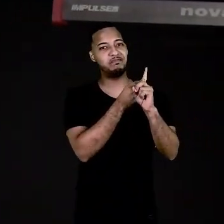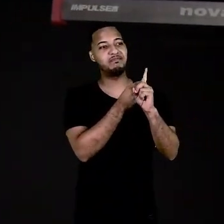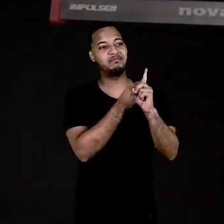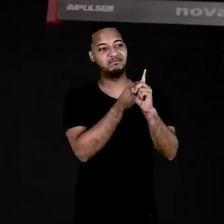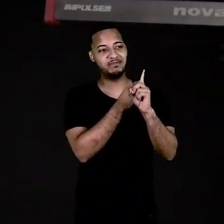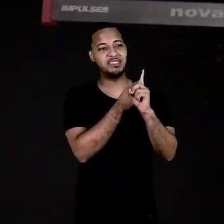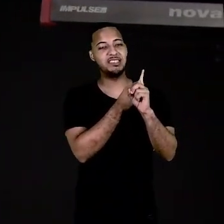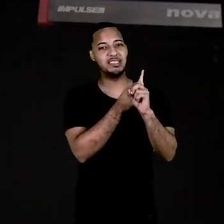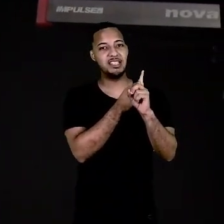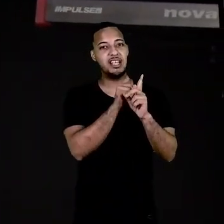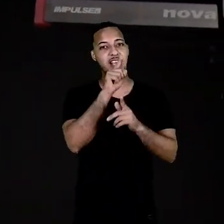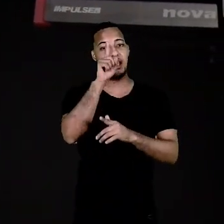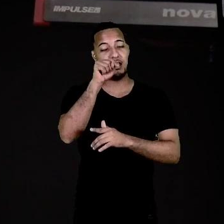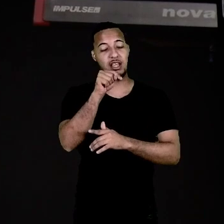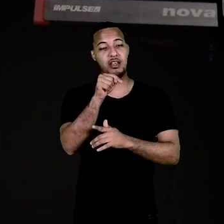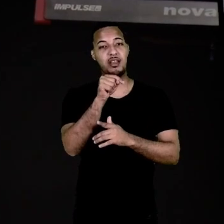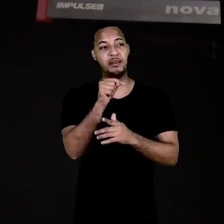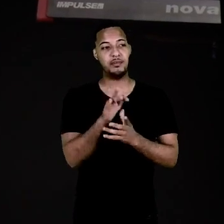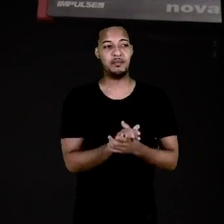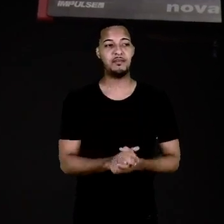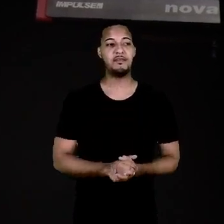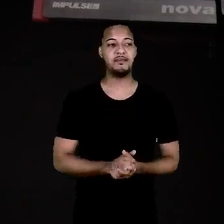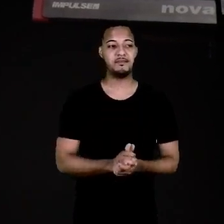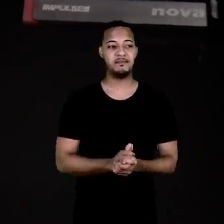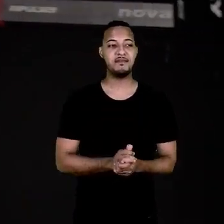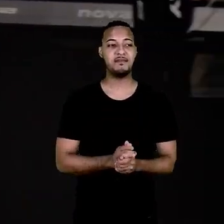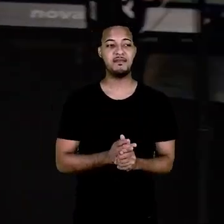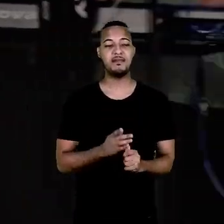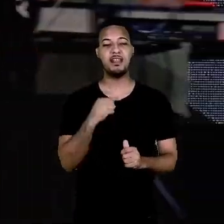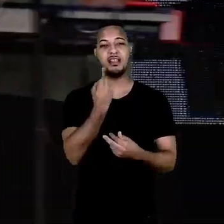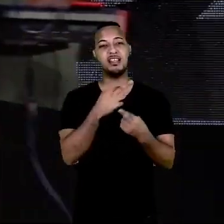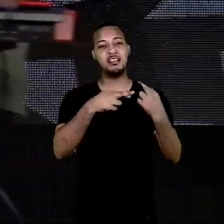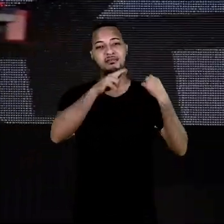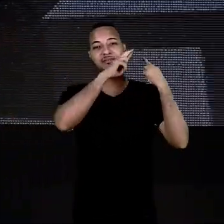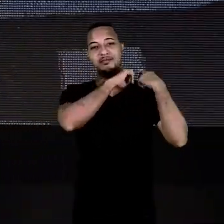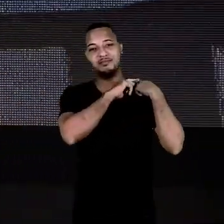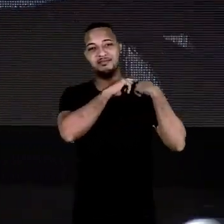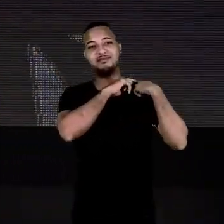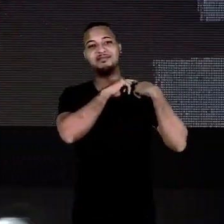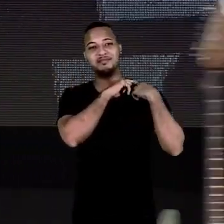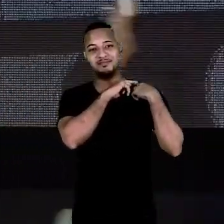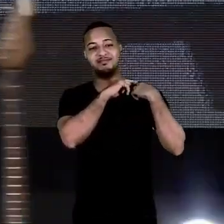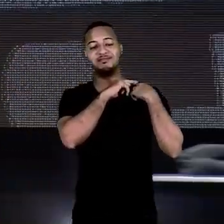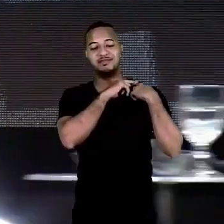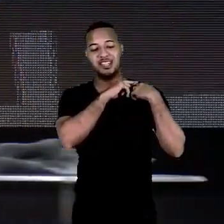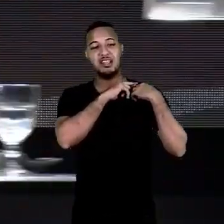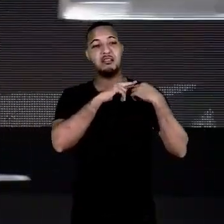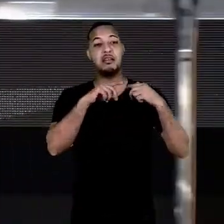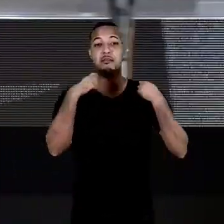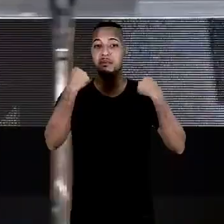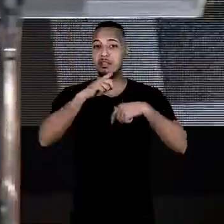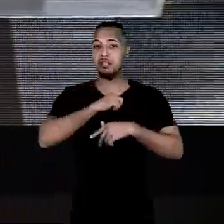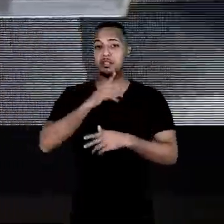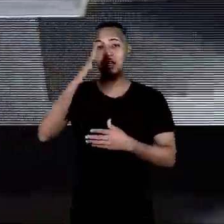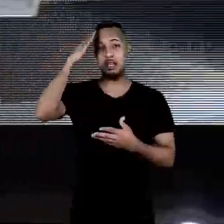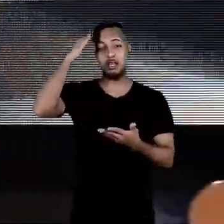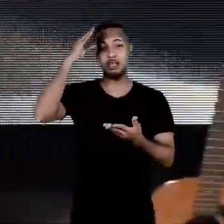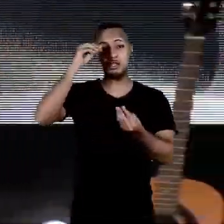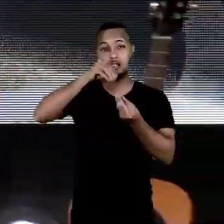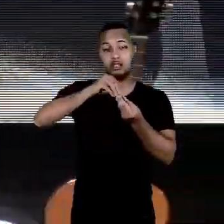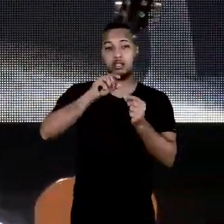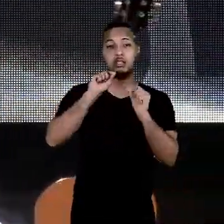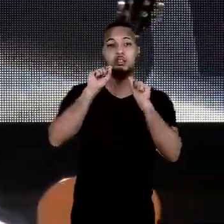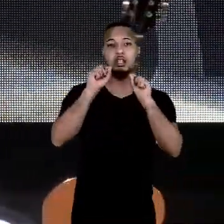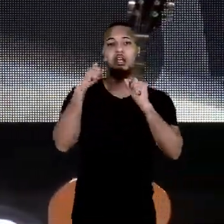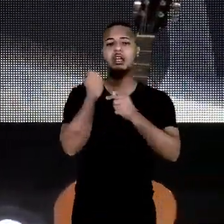é? A gente tem que ter santidade, compromisso e responsabilidade. A gente precisa entender que se a gente